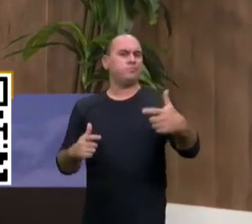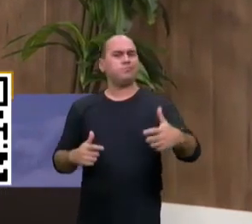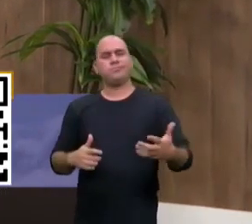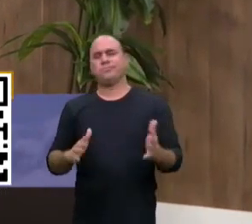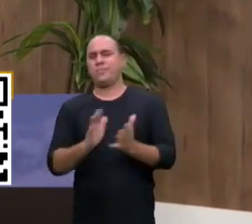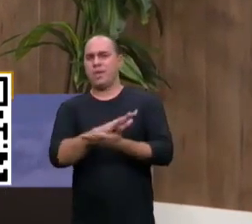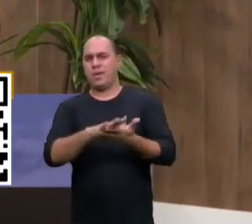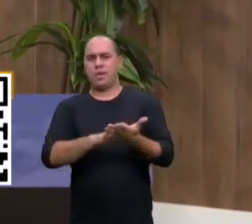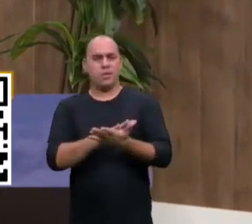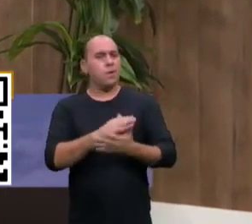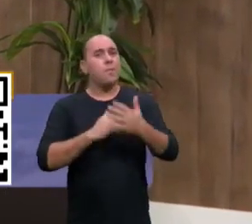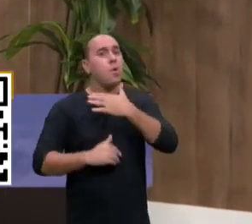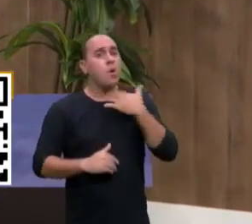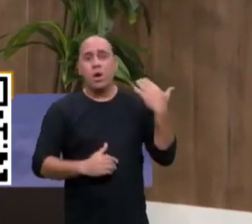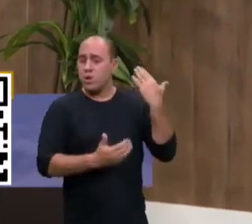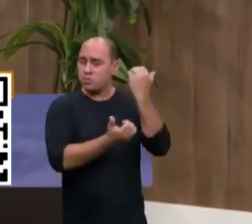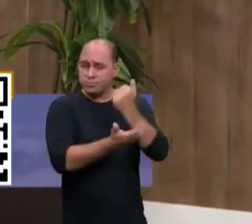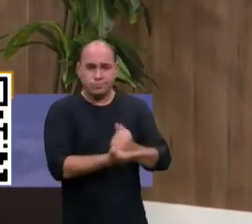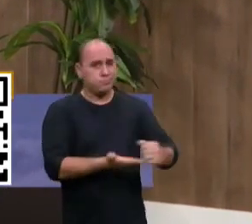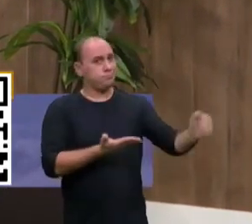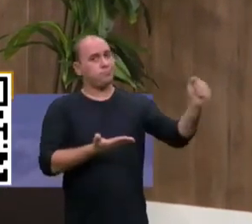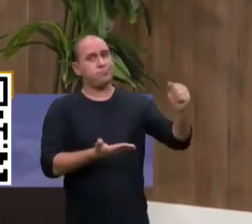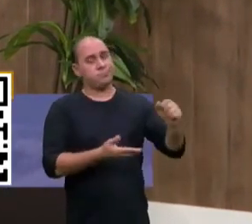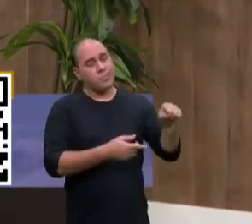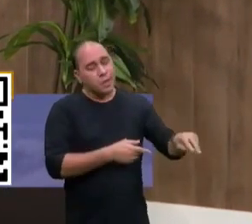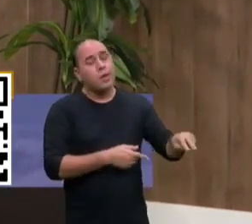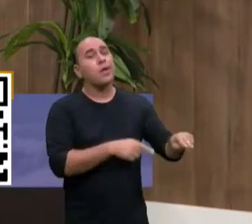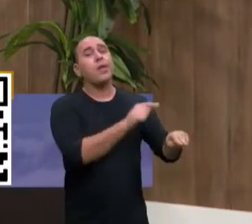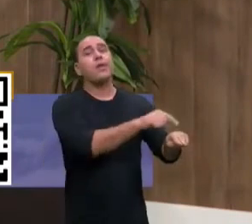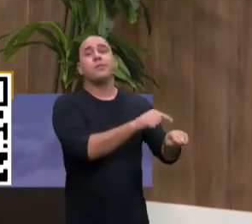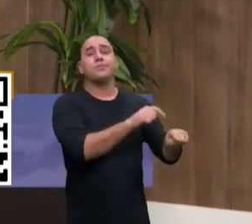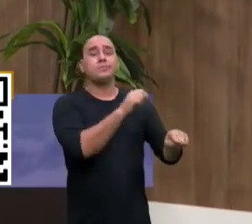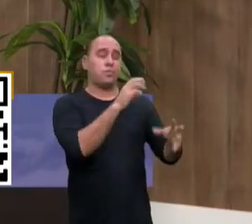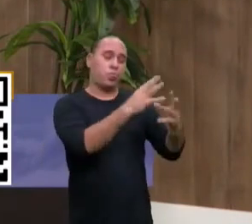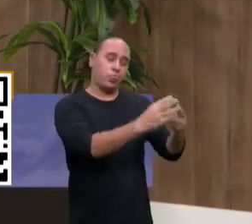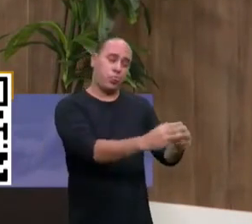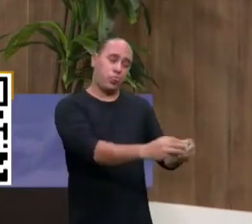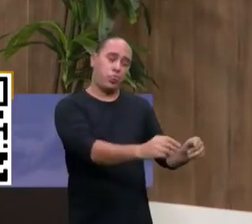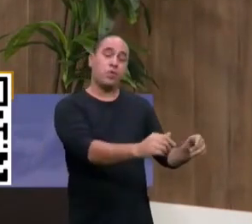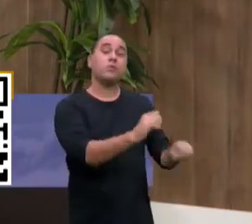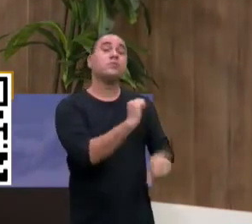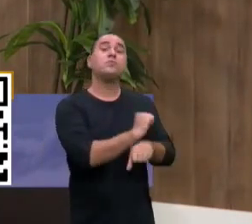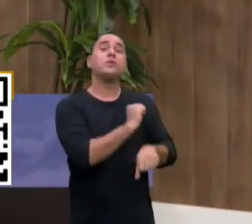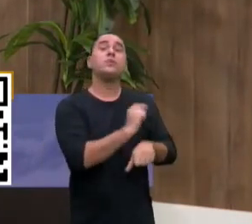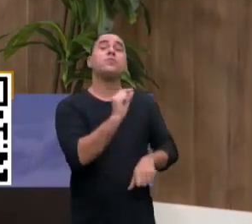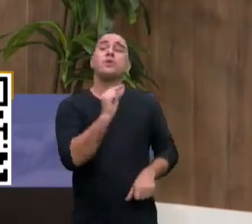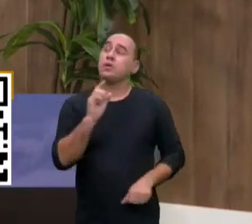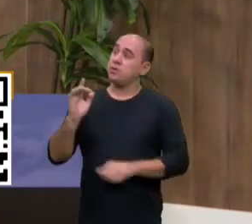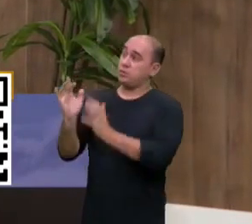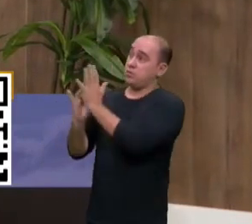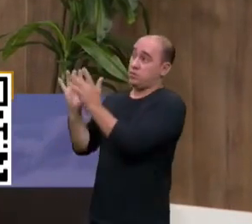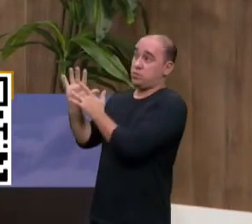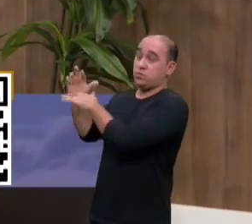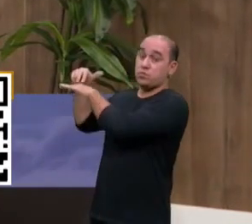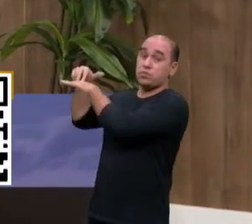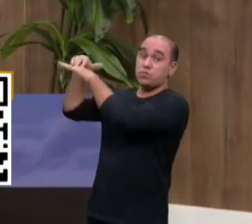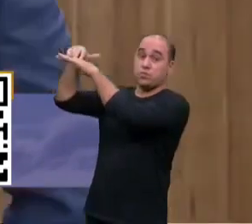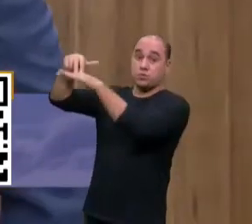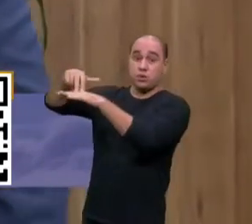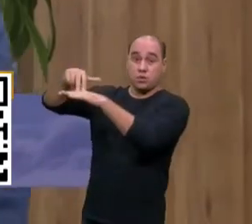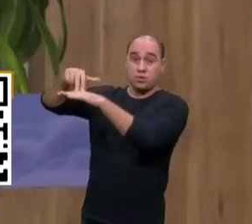corpo de ninguém Quem morreu morreu está morto e ali está esperando o dia da Ressurreição o dia da